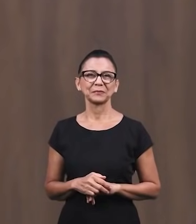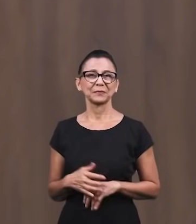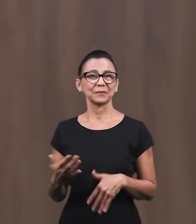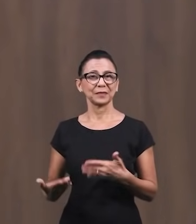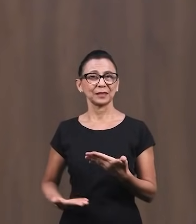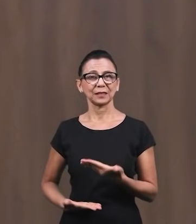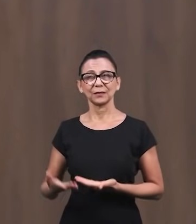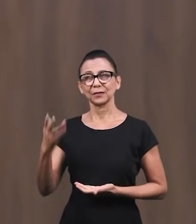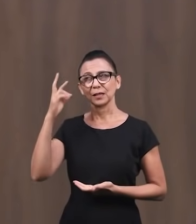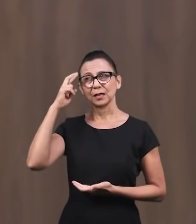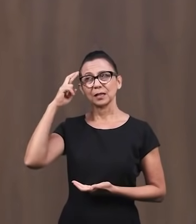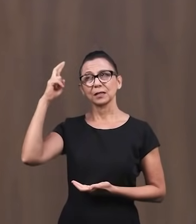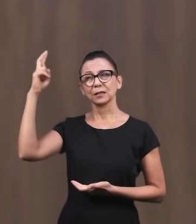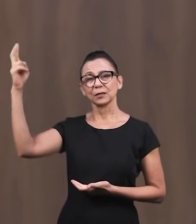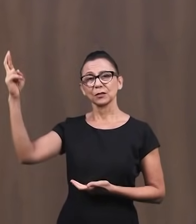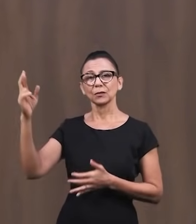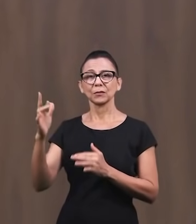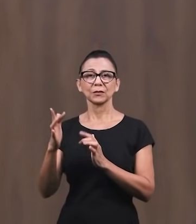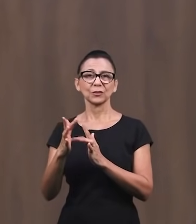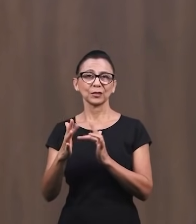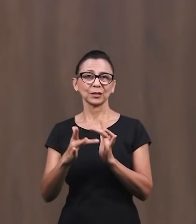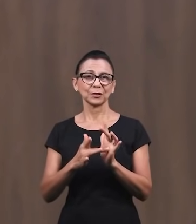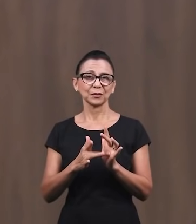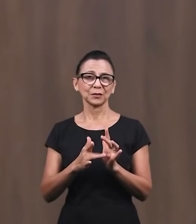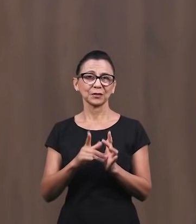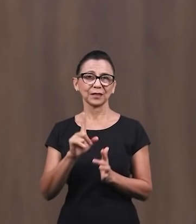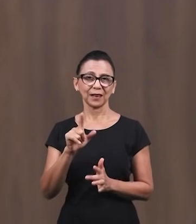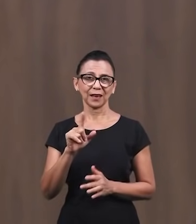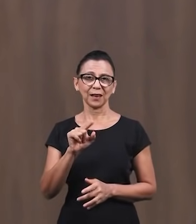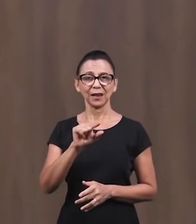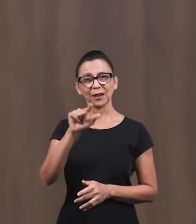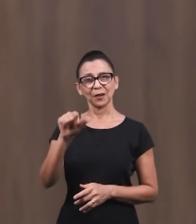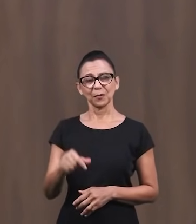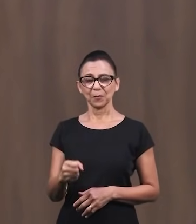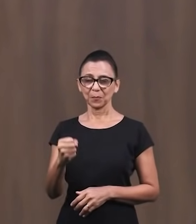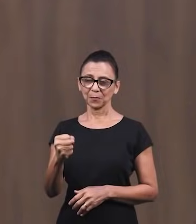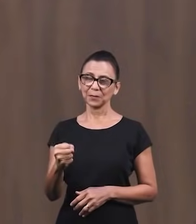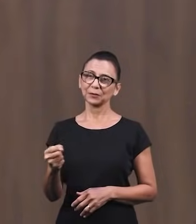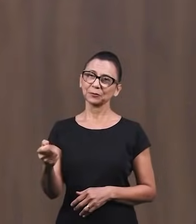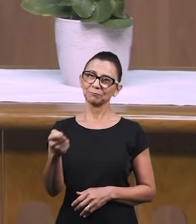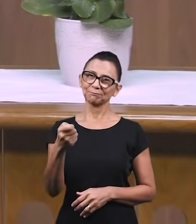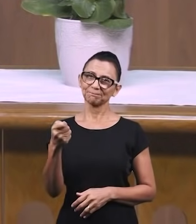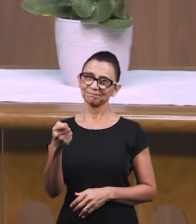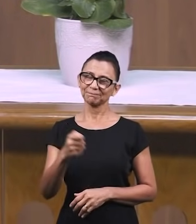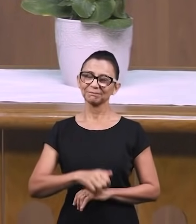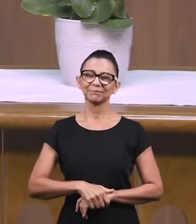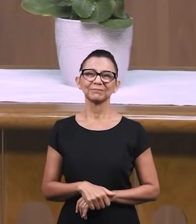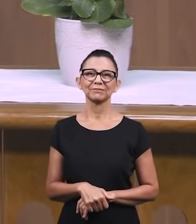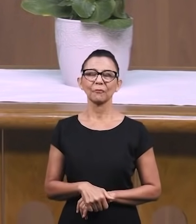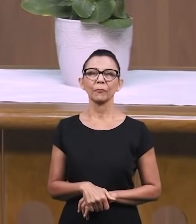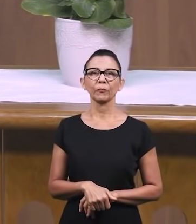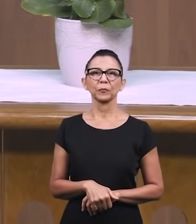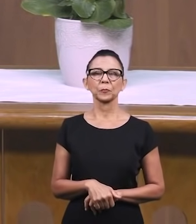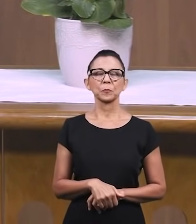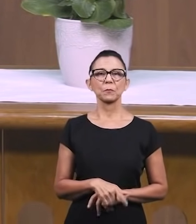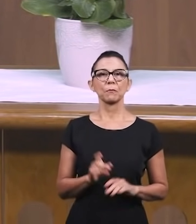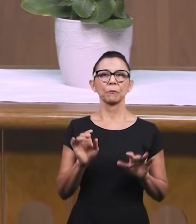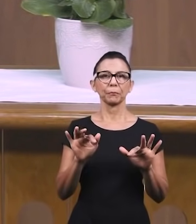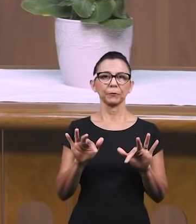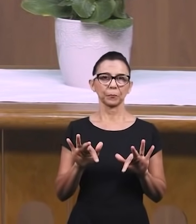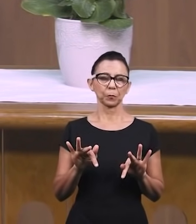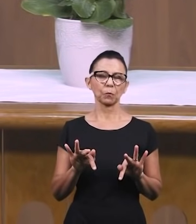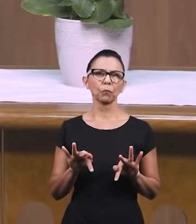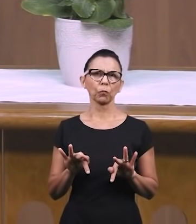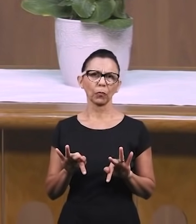ovelha desse pastor querido, amado, maravilhoso, que é o Senhor Jesus. Nós estamos chegando ao